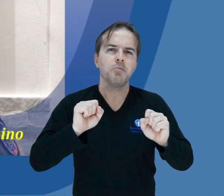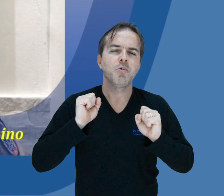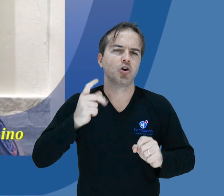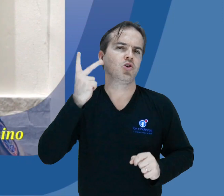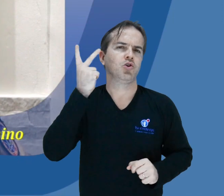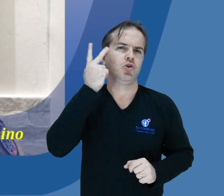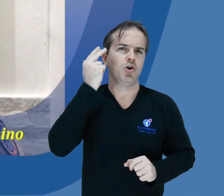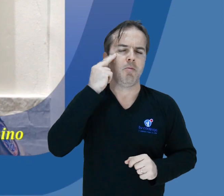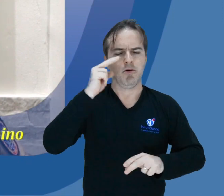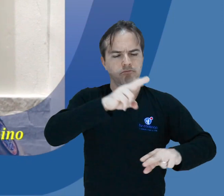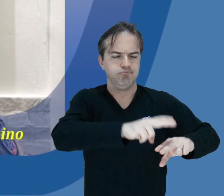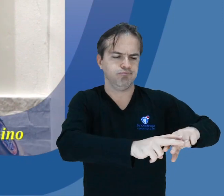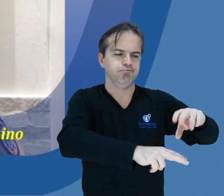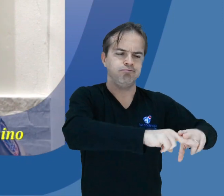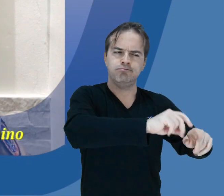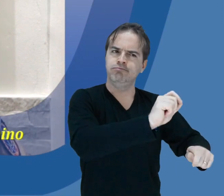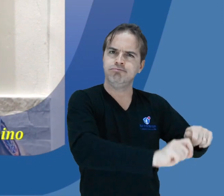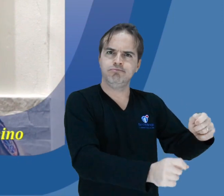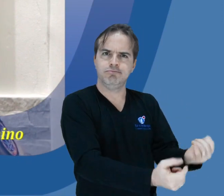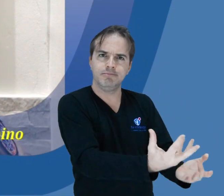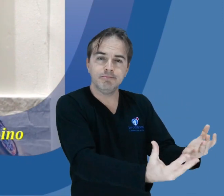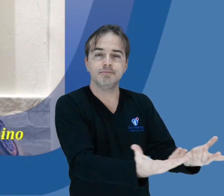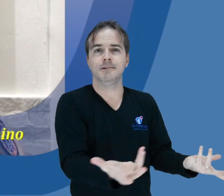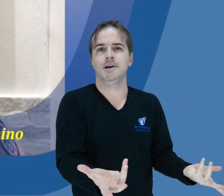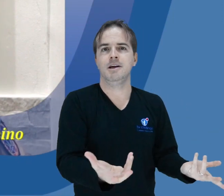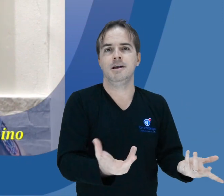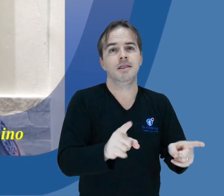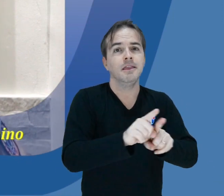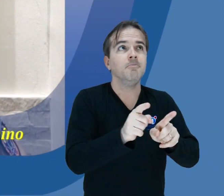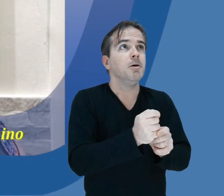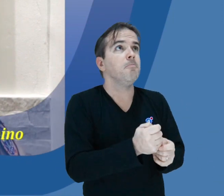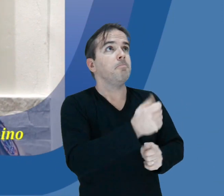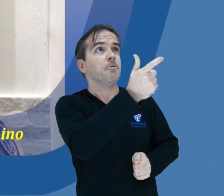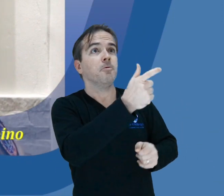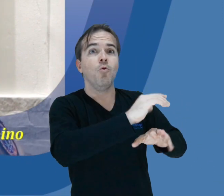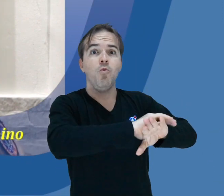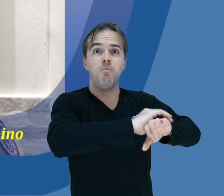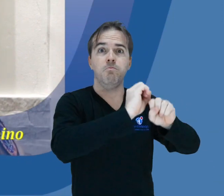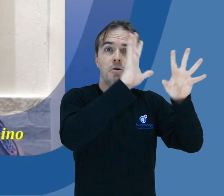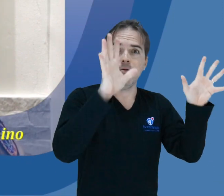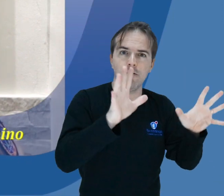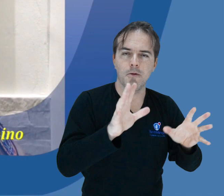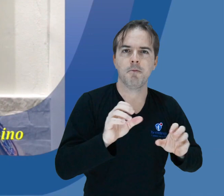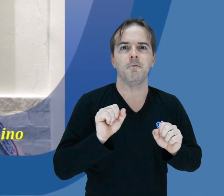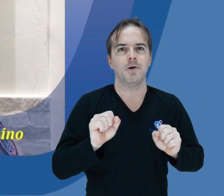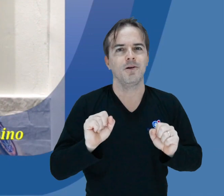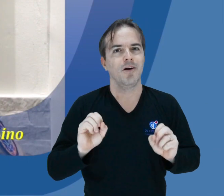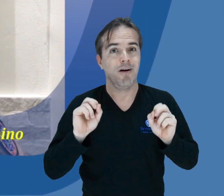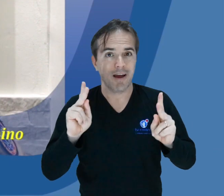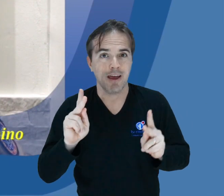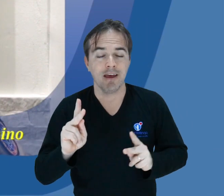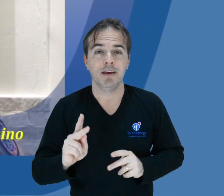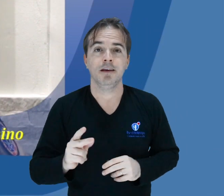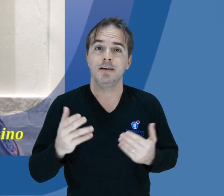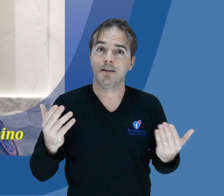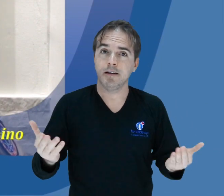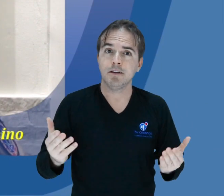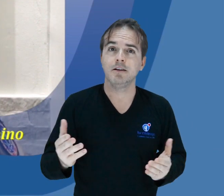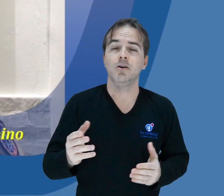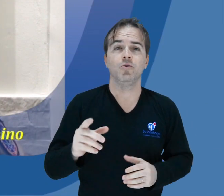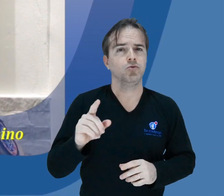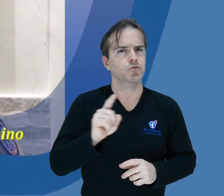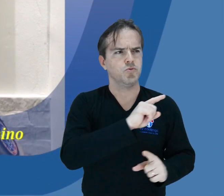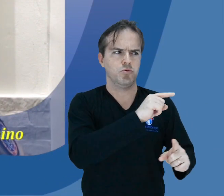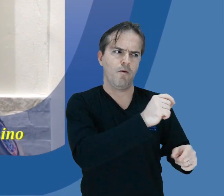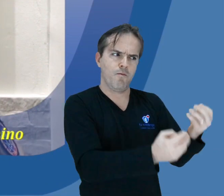àquelas tradições de acender fogueira e de soltar fogos. Tá ok, pessoal? Então, não façam